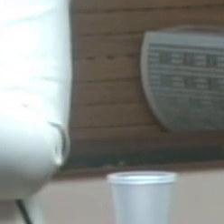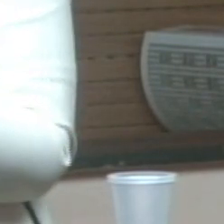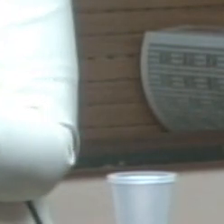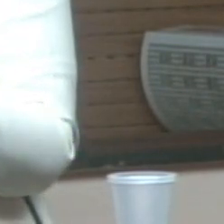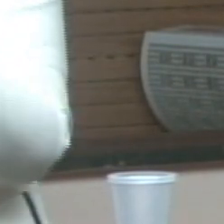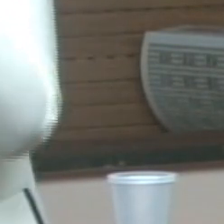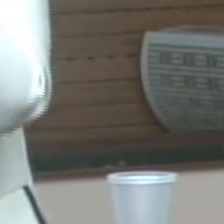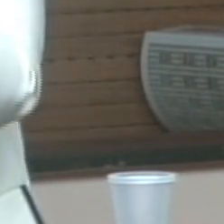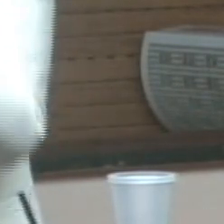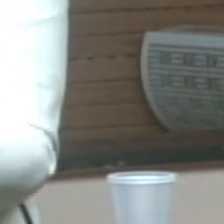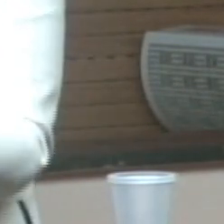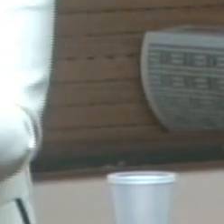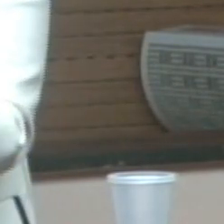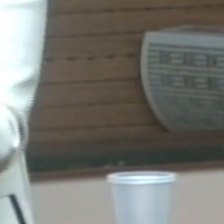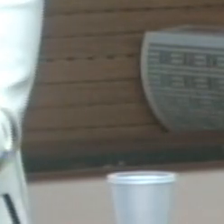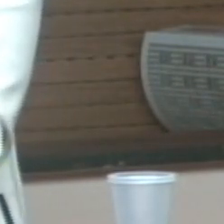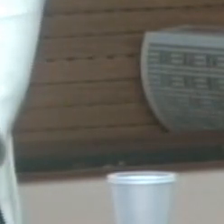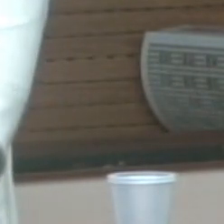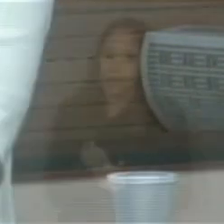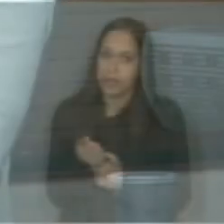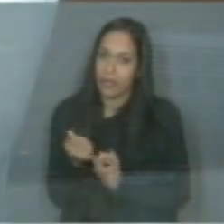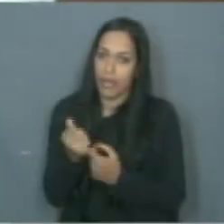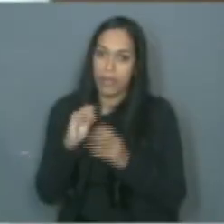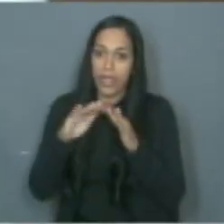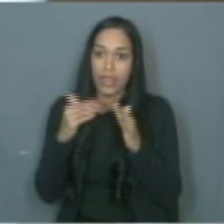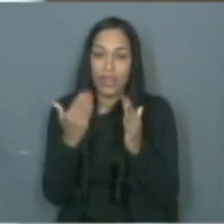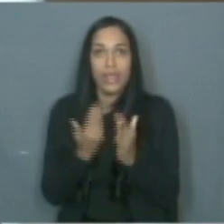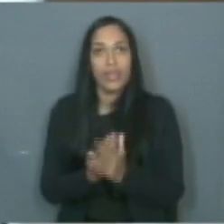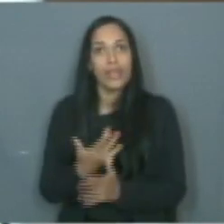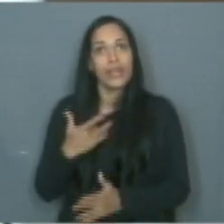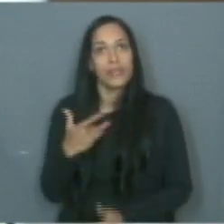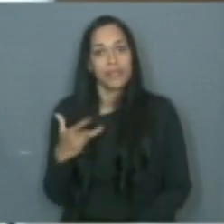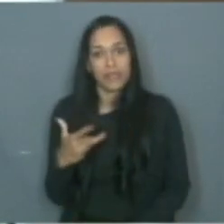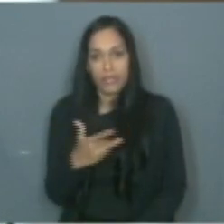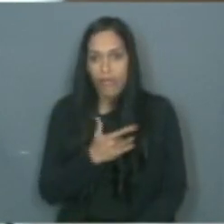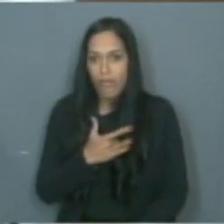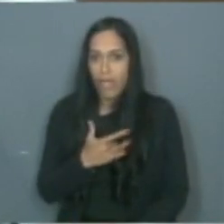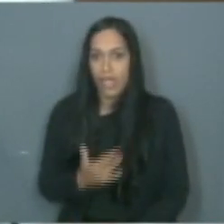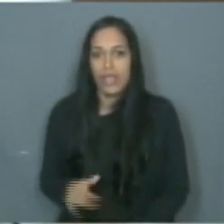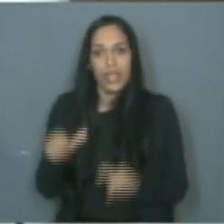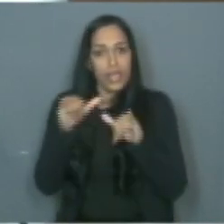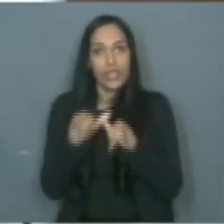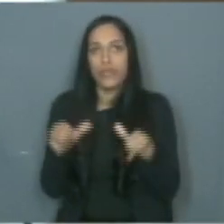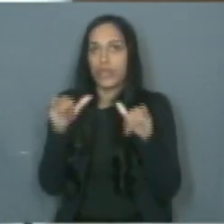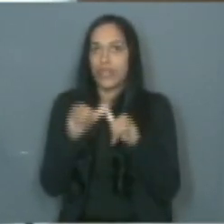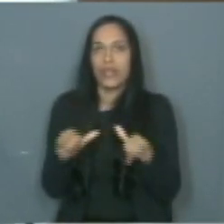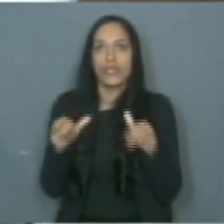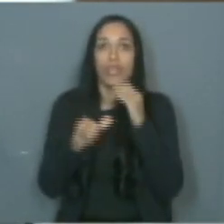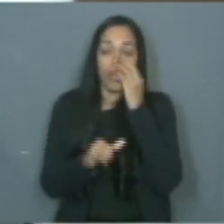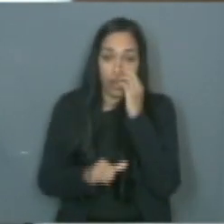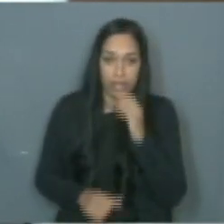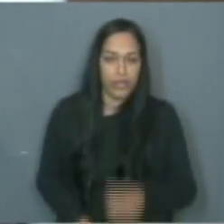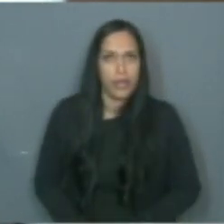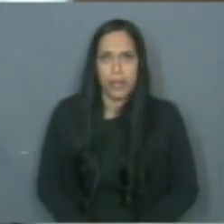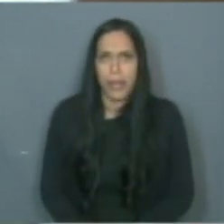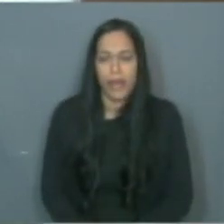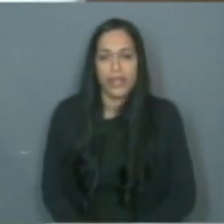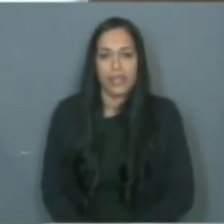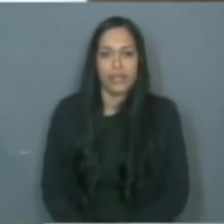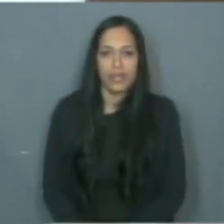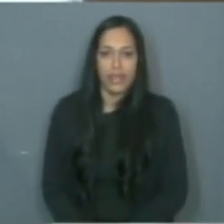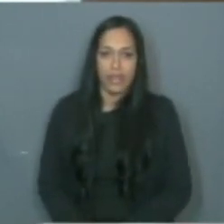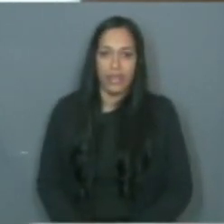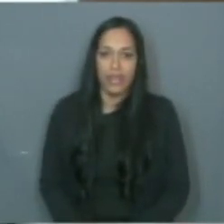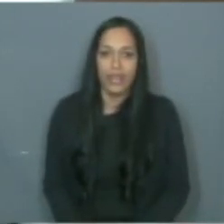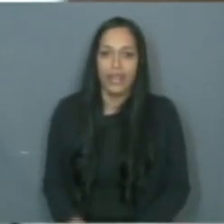palestras em escolas, unidades de saúde, promoção de debates públicos, campanhas em mídias sociais e locais.